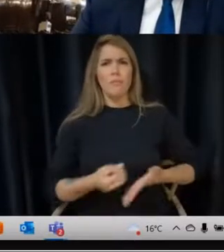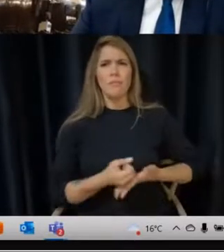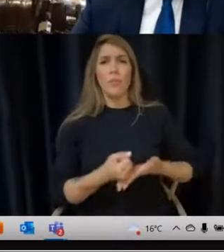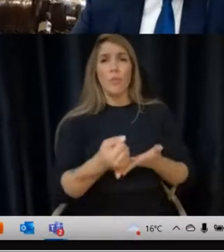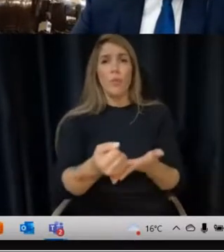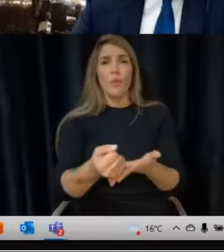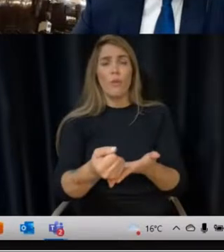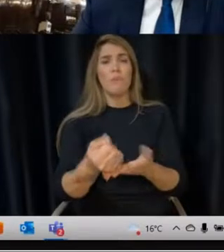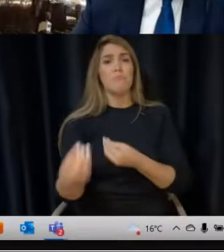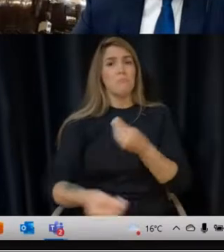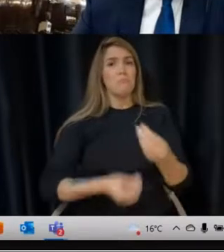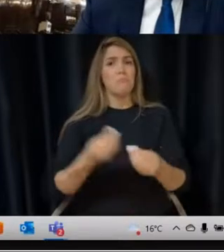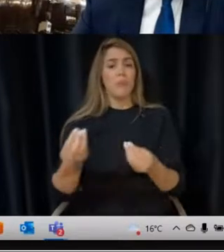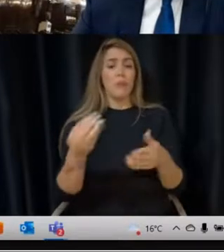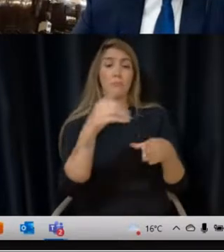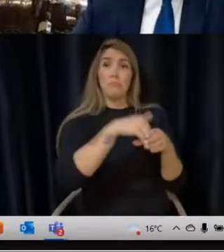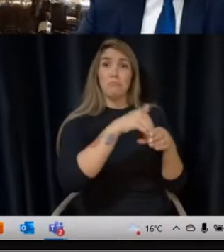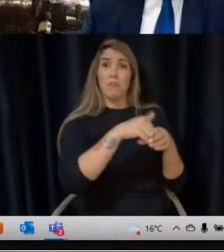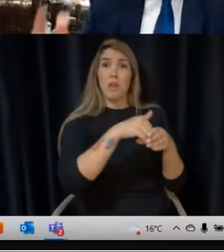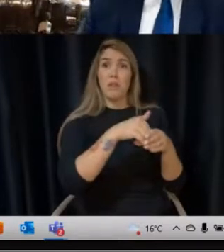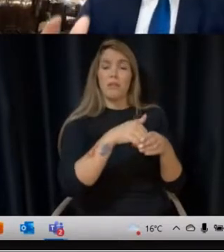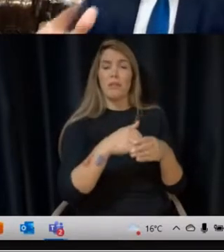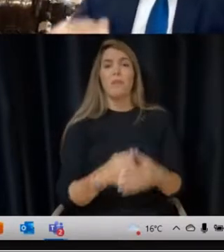Silvia Helena Pereira Freza, como é